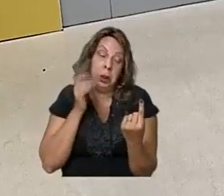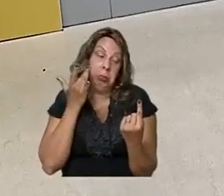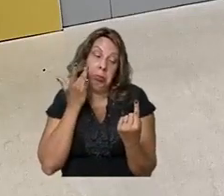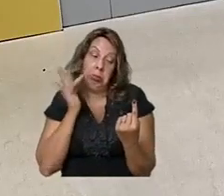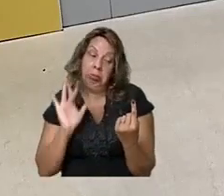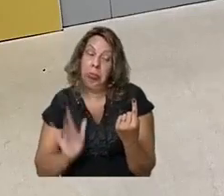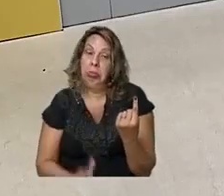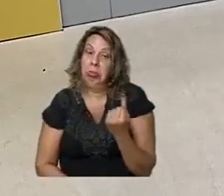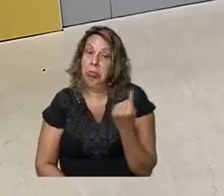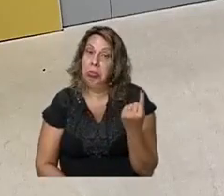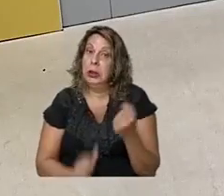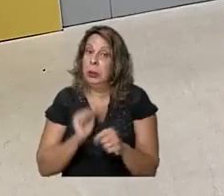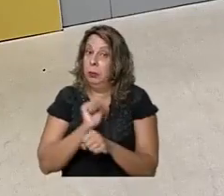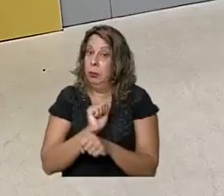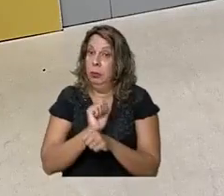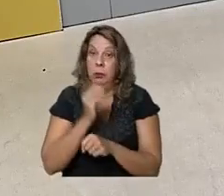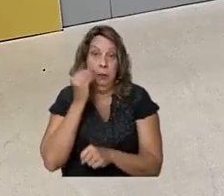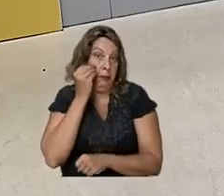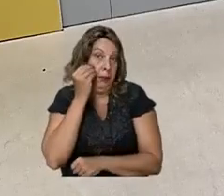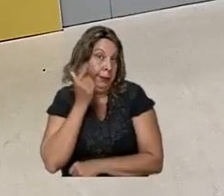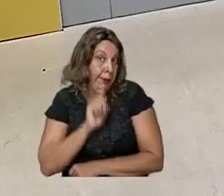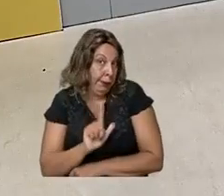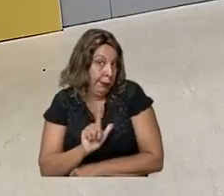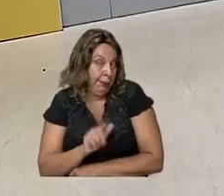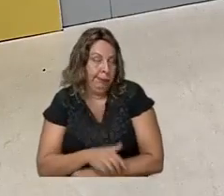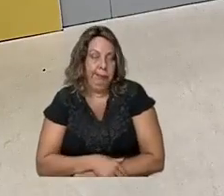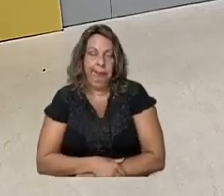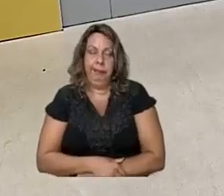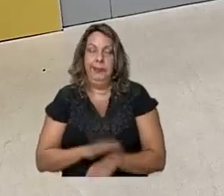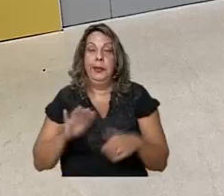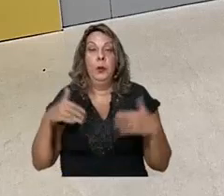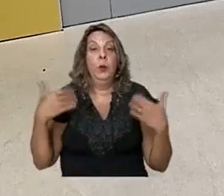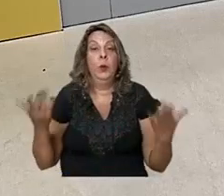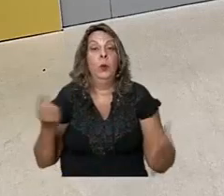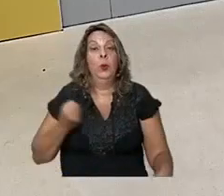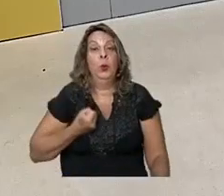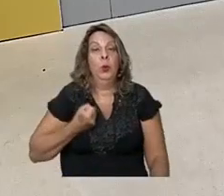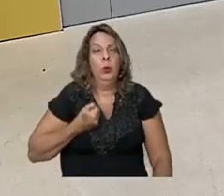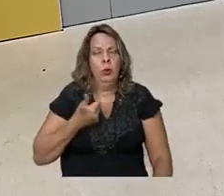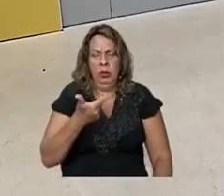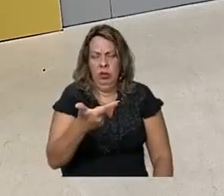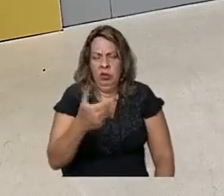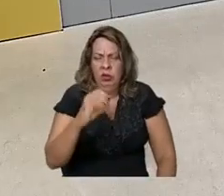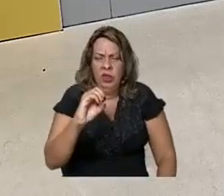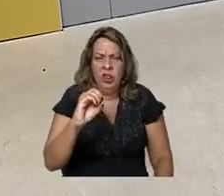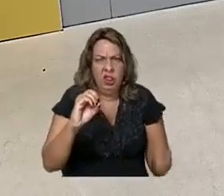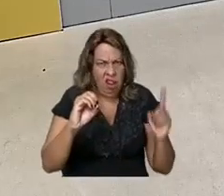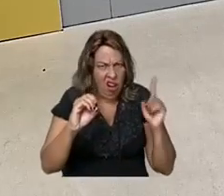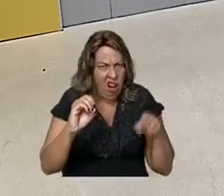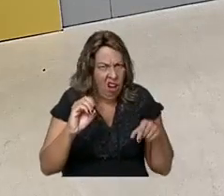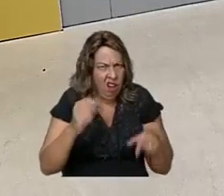expectativa. Tem mais uma bolinha, então, pra gente ver qual é que vai ser a bolinha decisiva. Número 20. Saiu agora. 20,